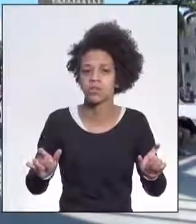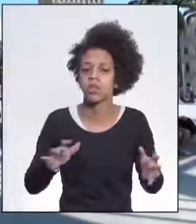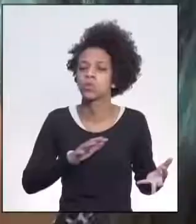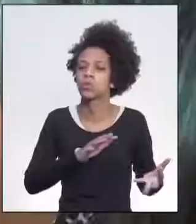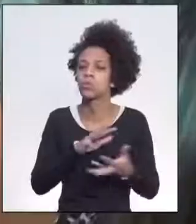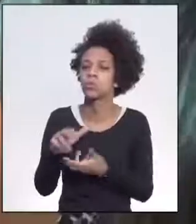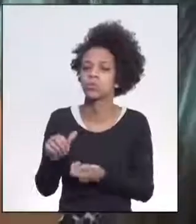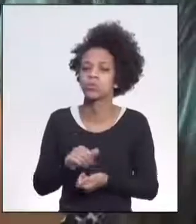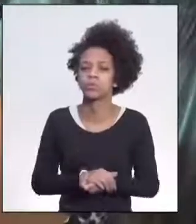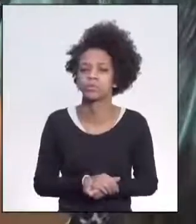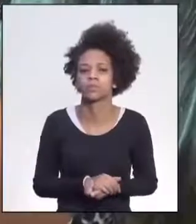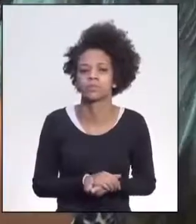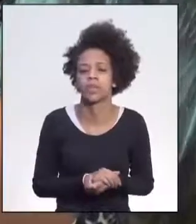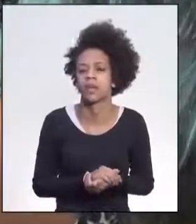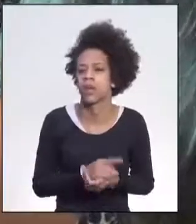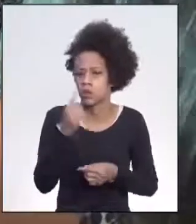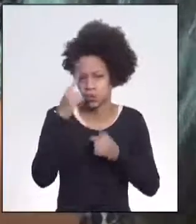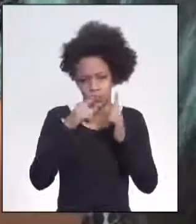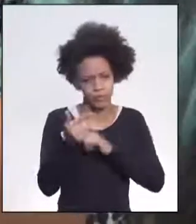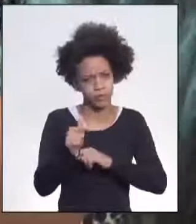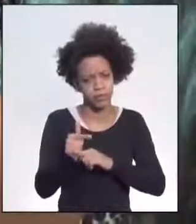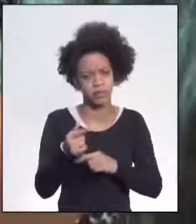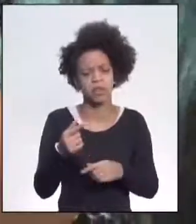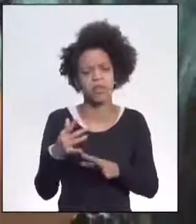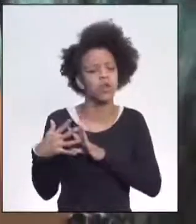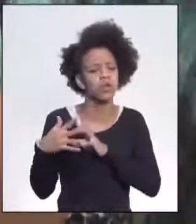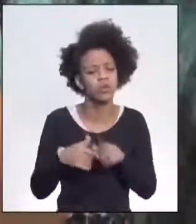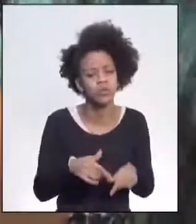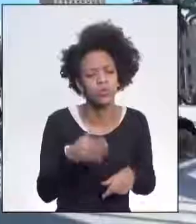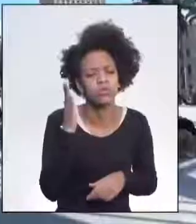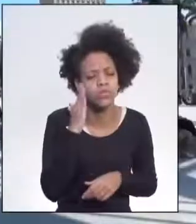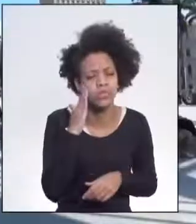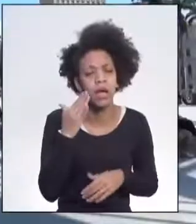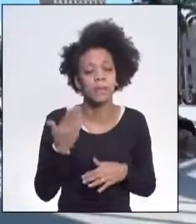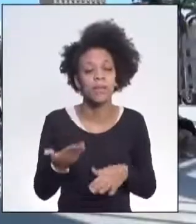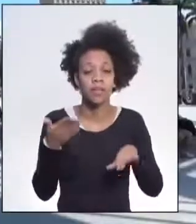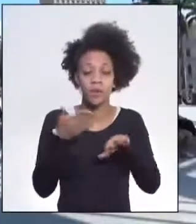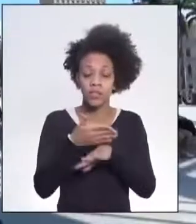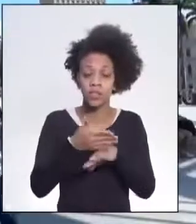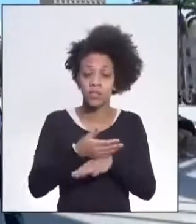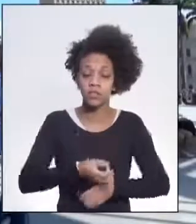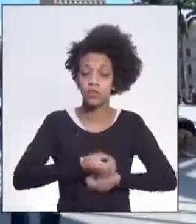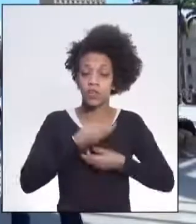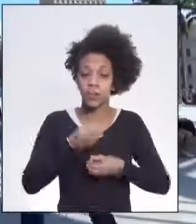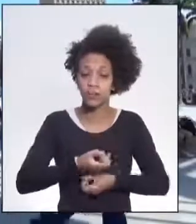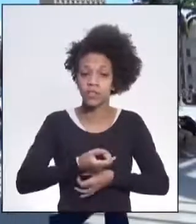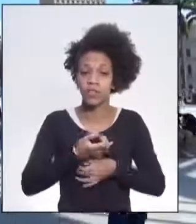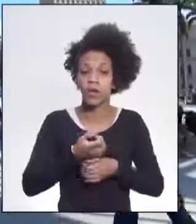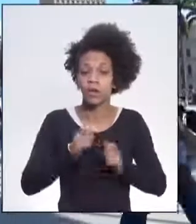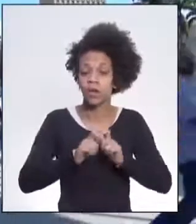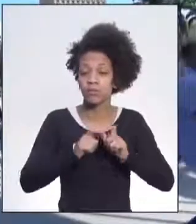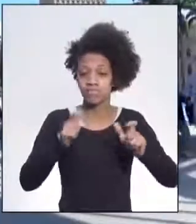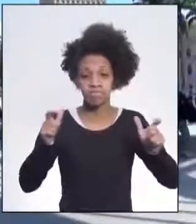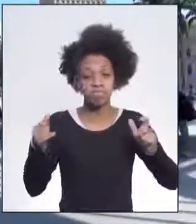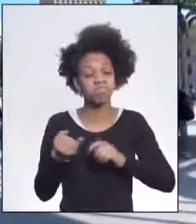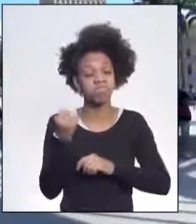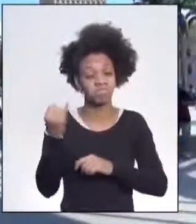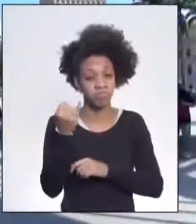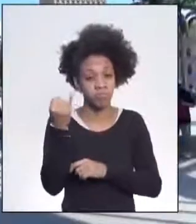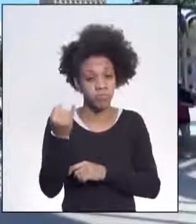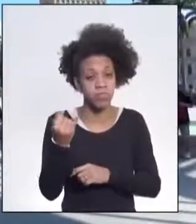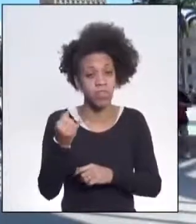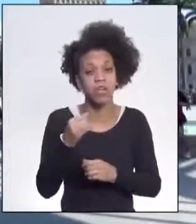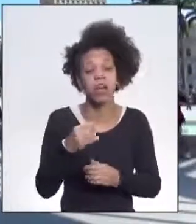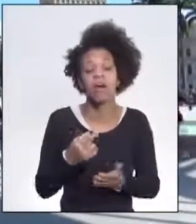mundo, né? Sem dúvida, todos nós sabemos que o acesso à informação tem e ganha cada vez mais importância através